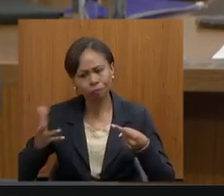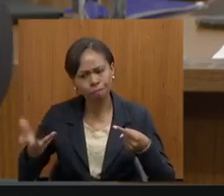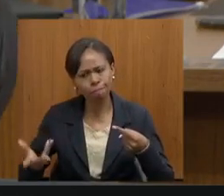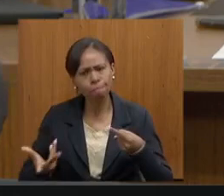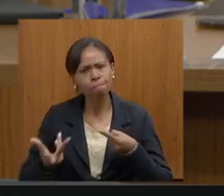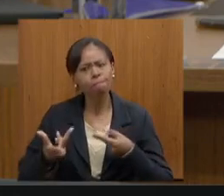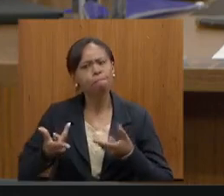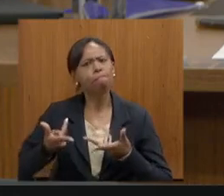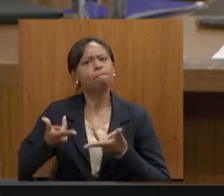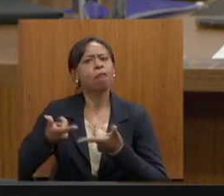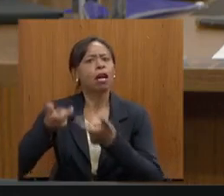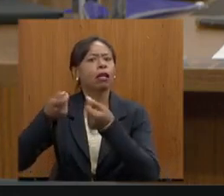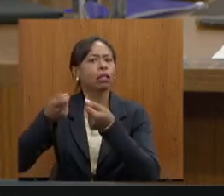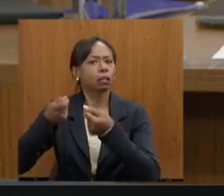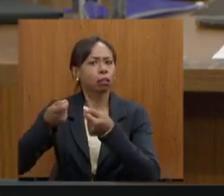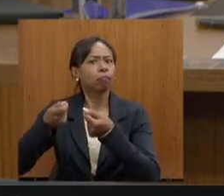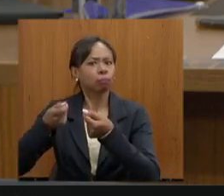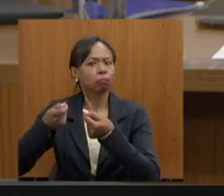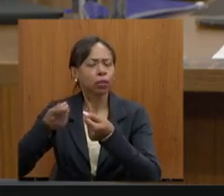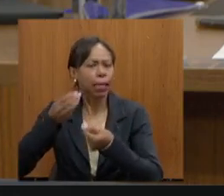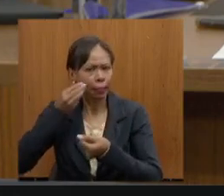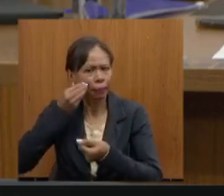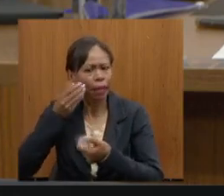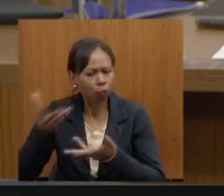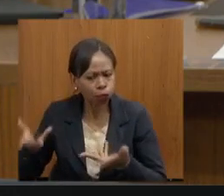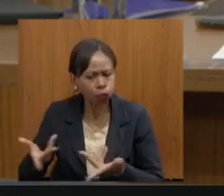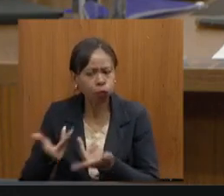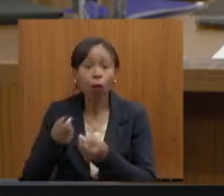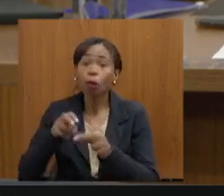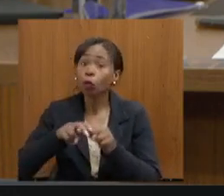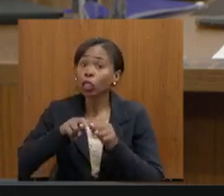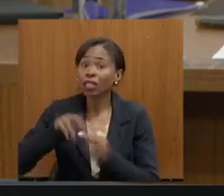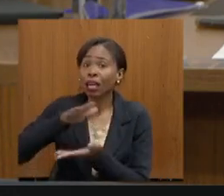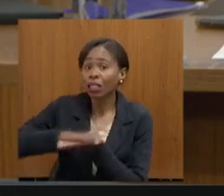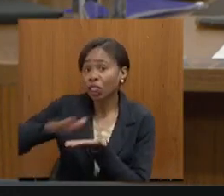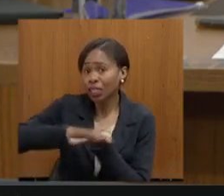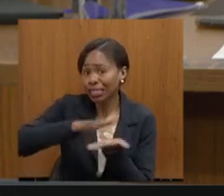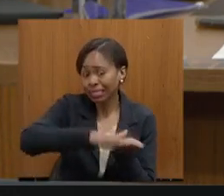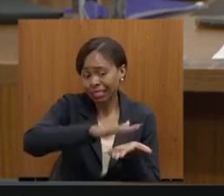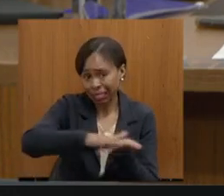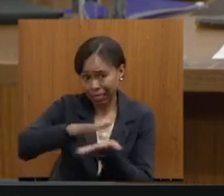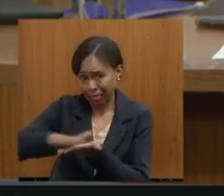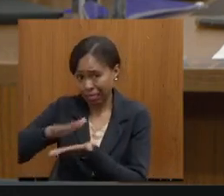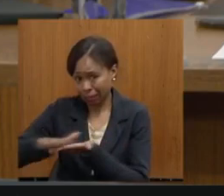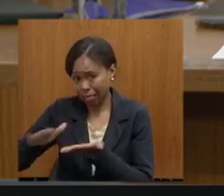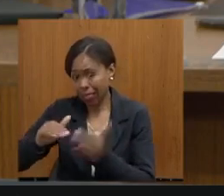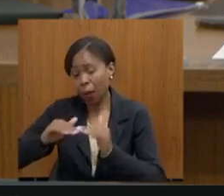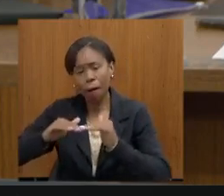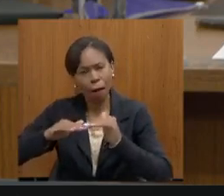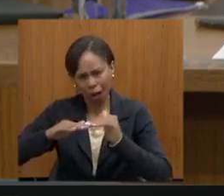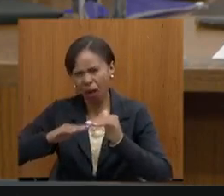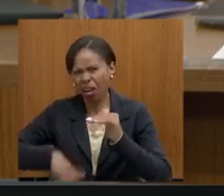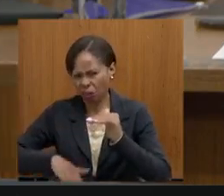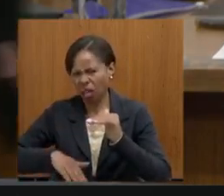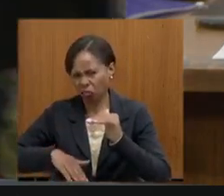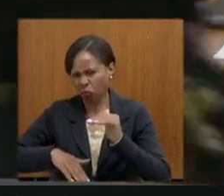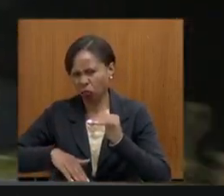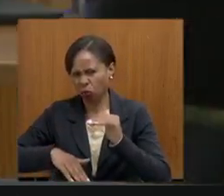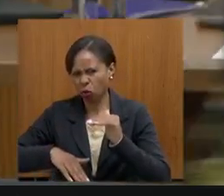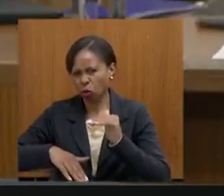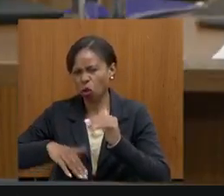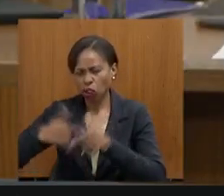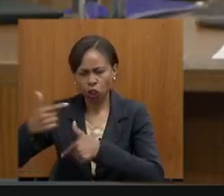né então é exatamente por isso que as nossas despesas operacionais hoje estão abaixo das